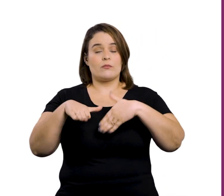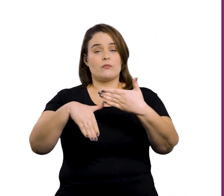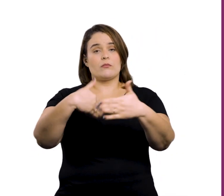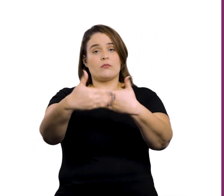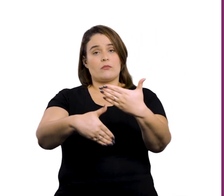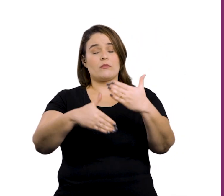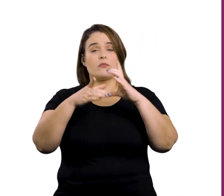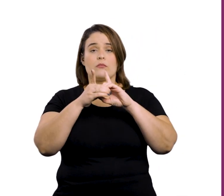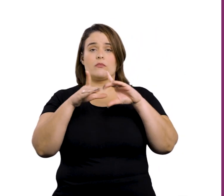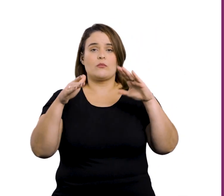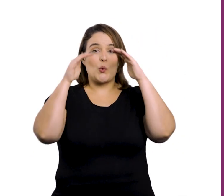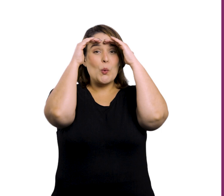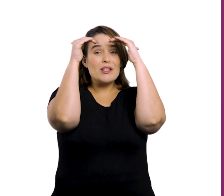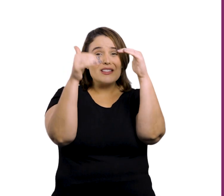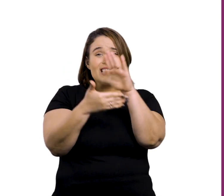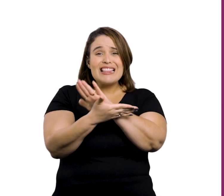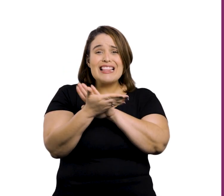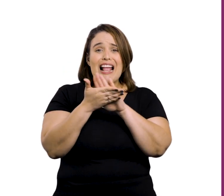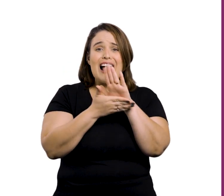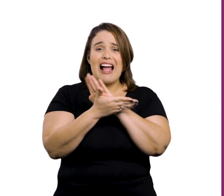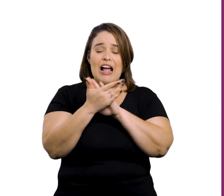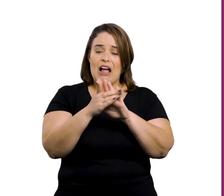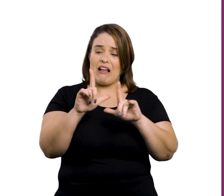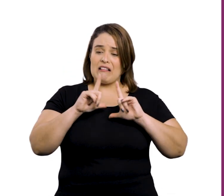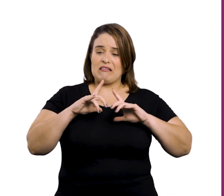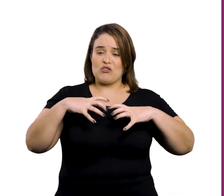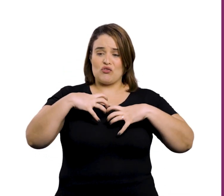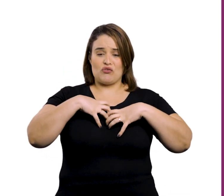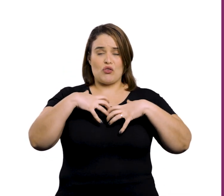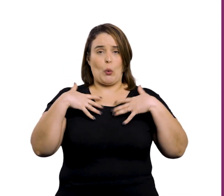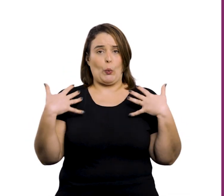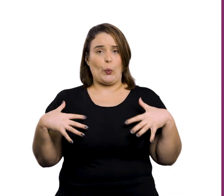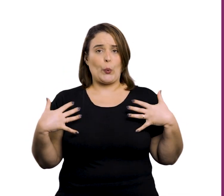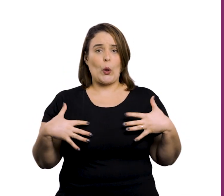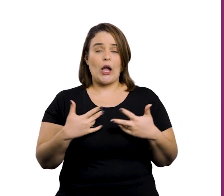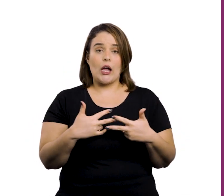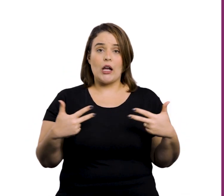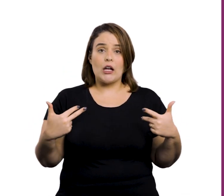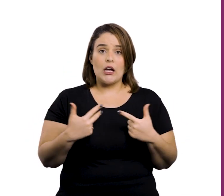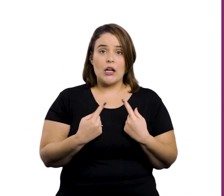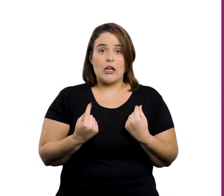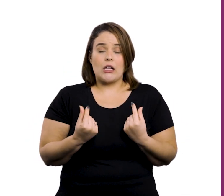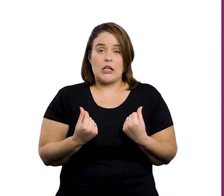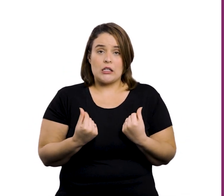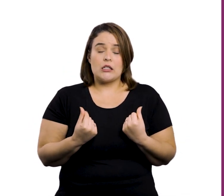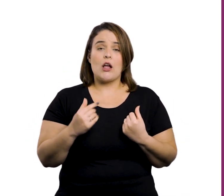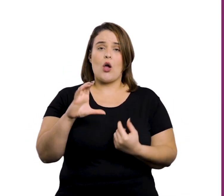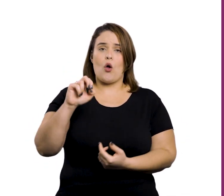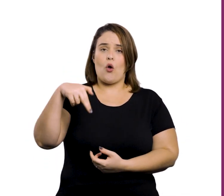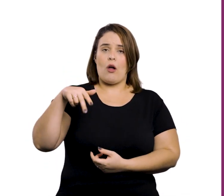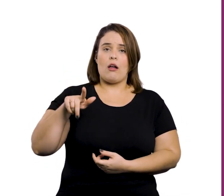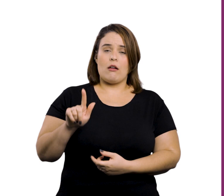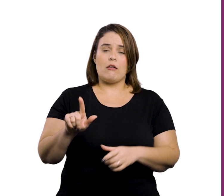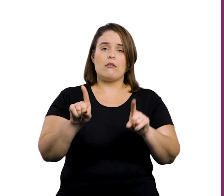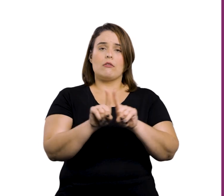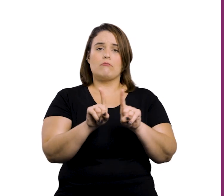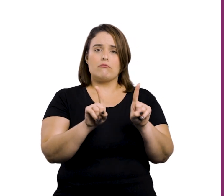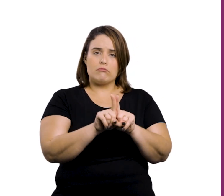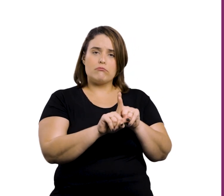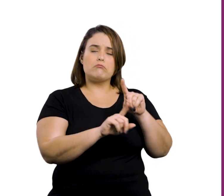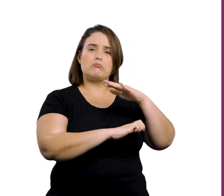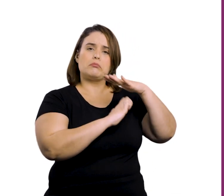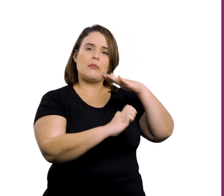processos democráticos são desrespeitados. Por possuírem elevados recursos financeiros, muitas ONGs e